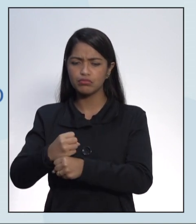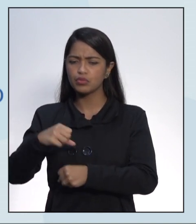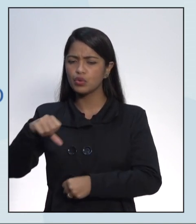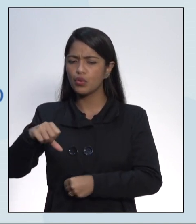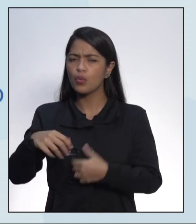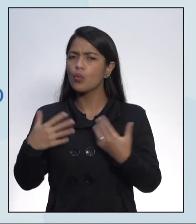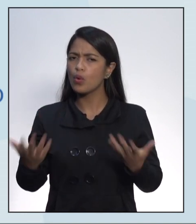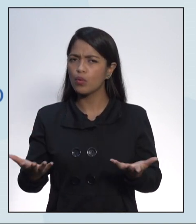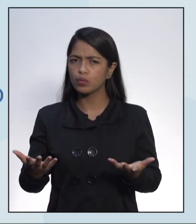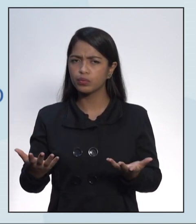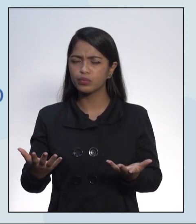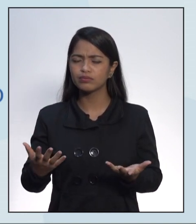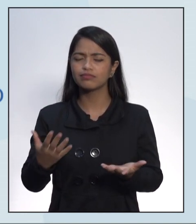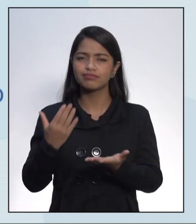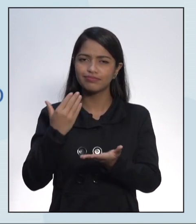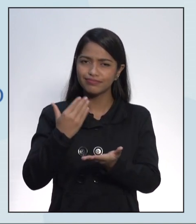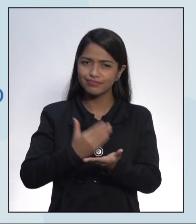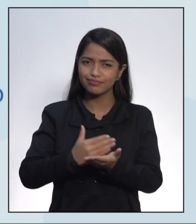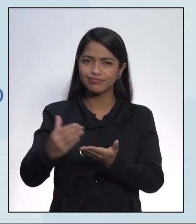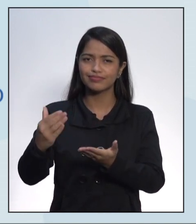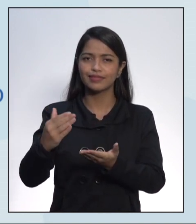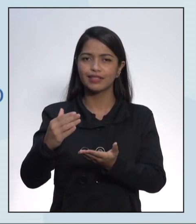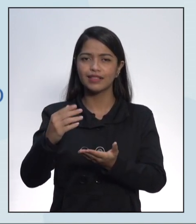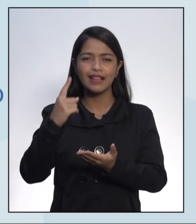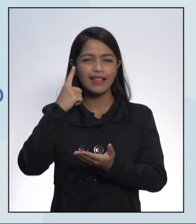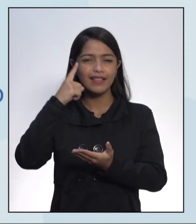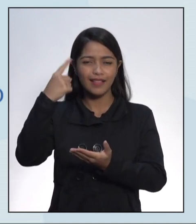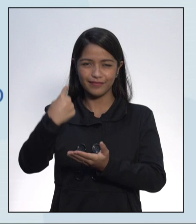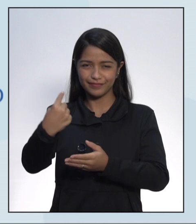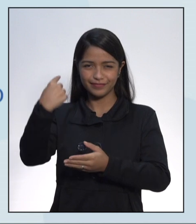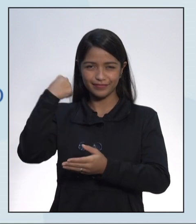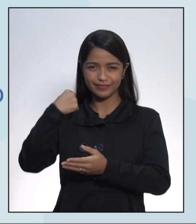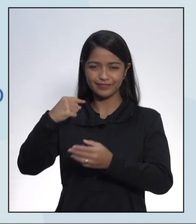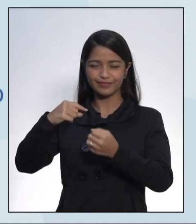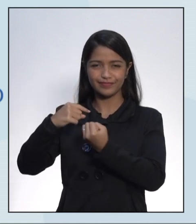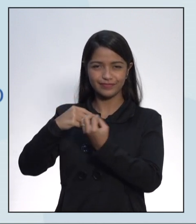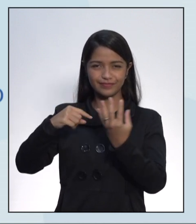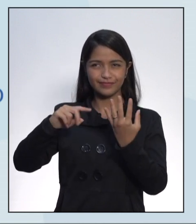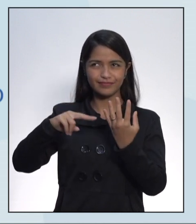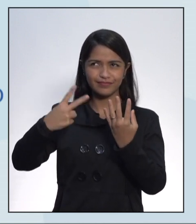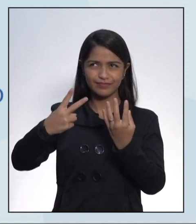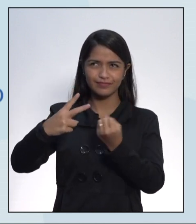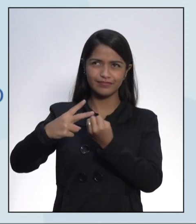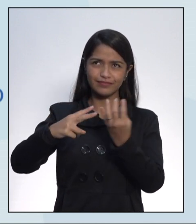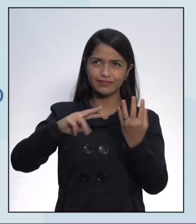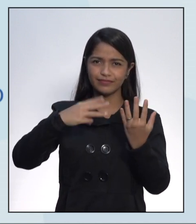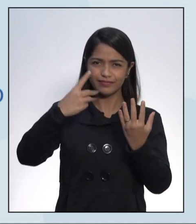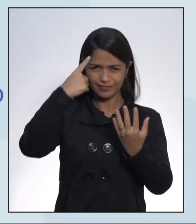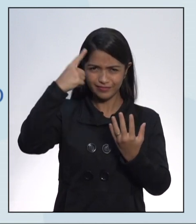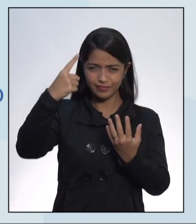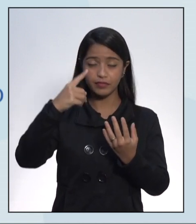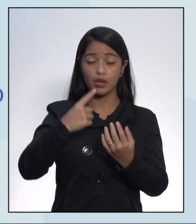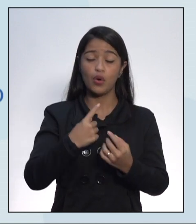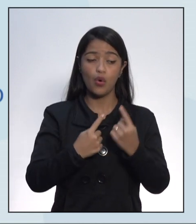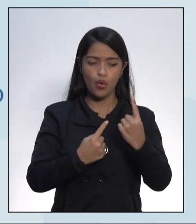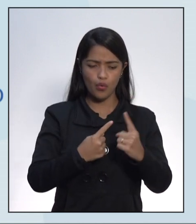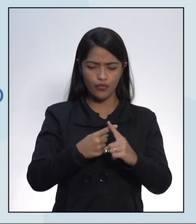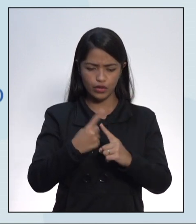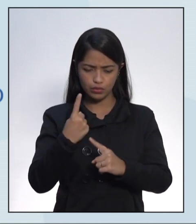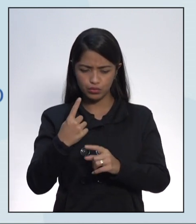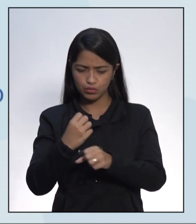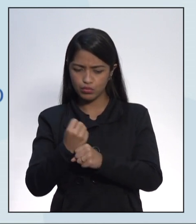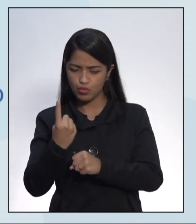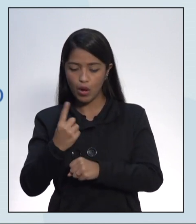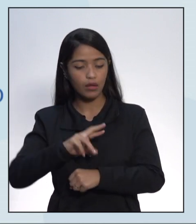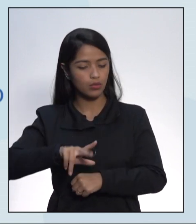Então, a gente começa através do quê? Dos quadrados perfeitos. E a gente vem, 1 vezes 1 dá 1. Não, não é. 2